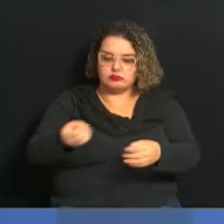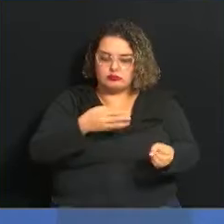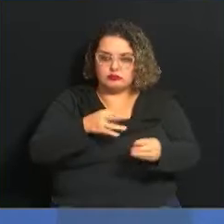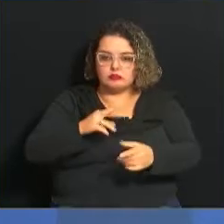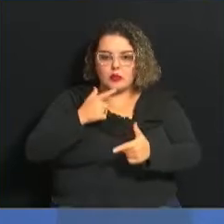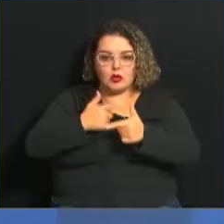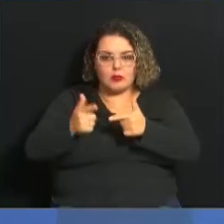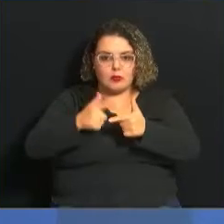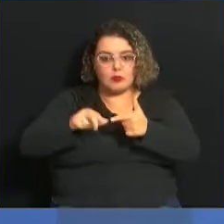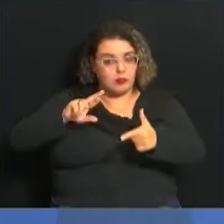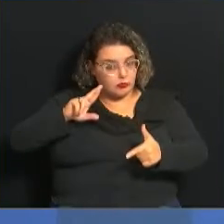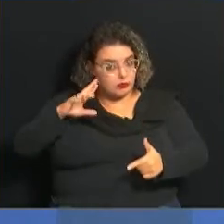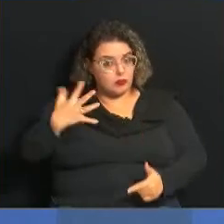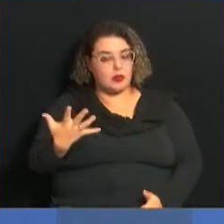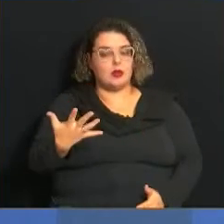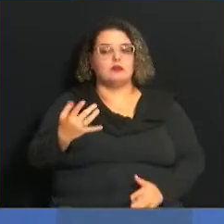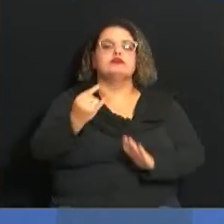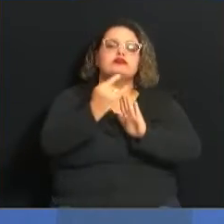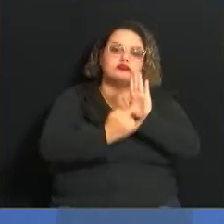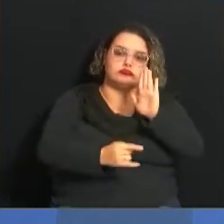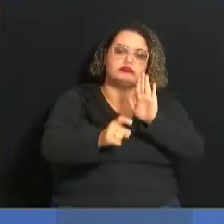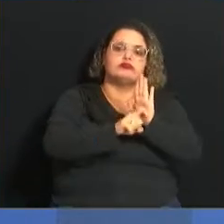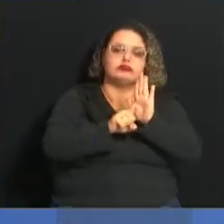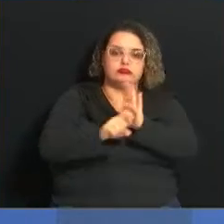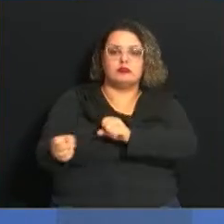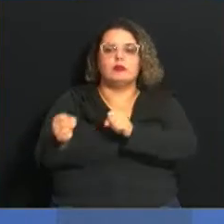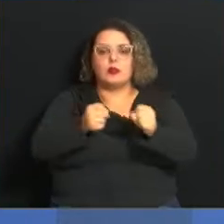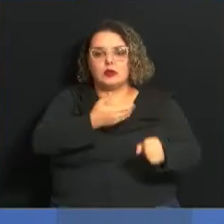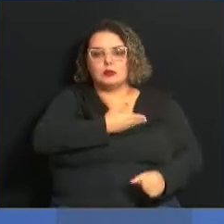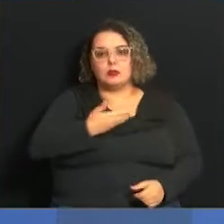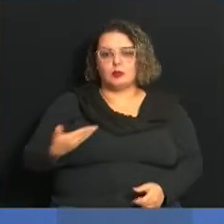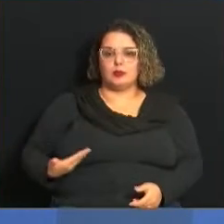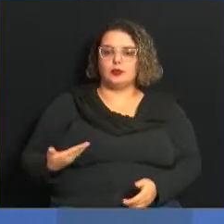solucionar os entraves burocráticos do poder público.